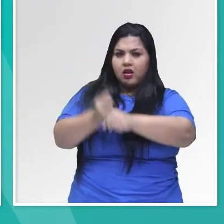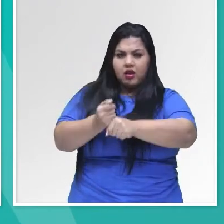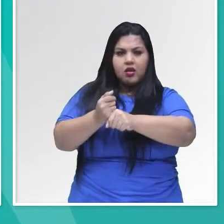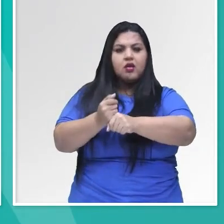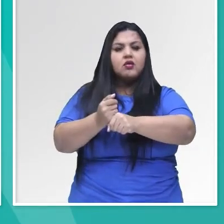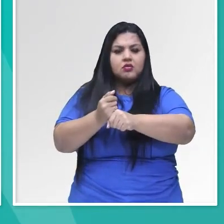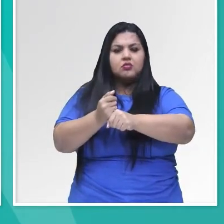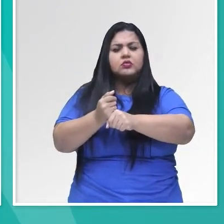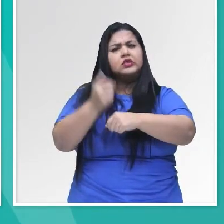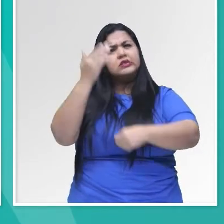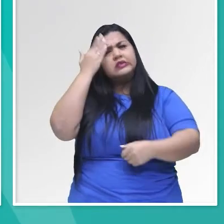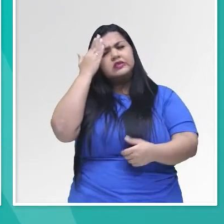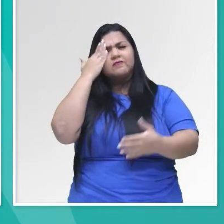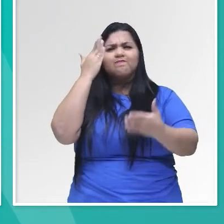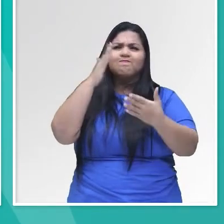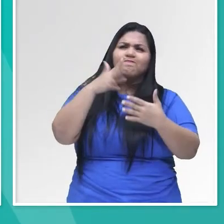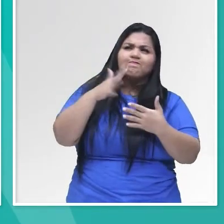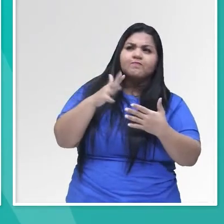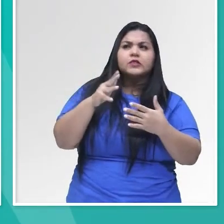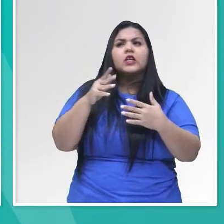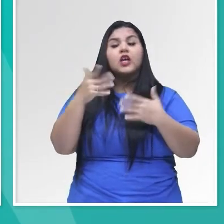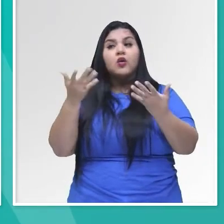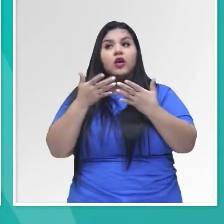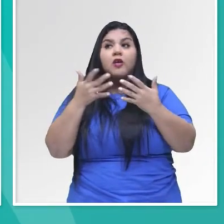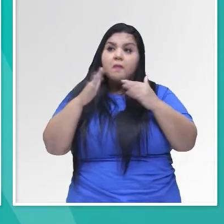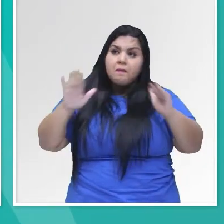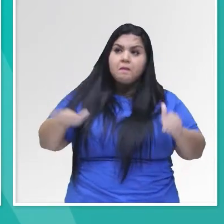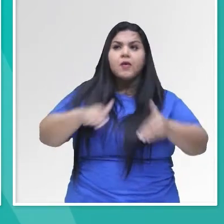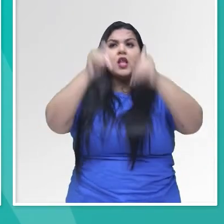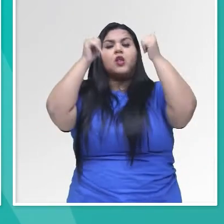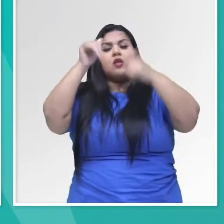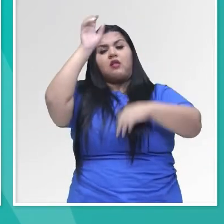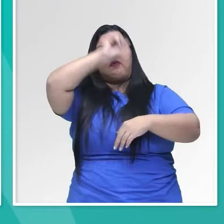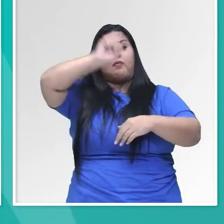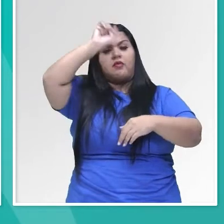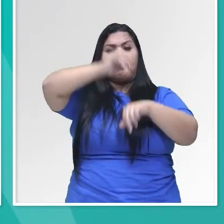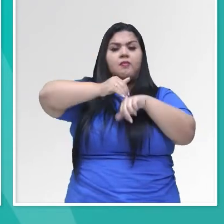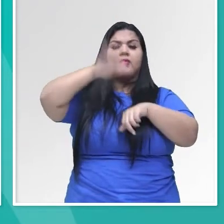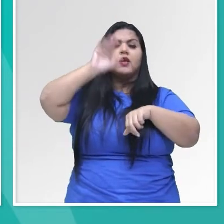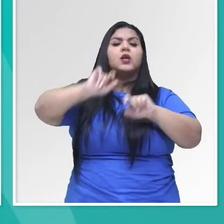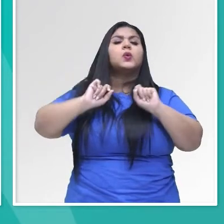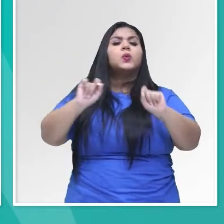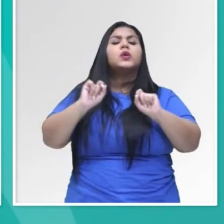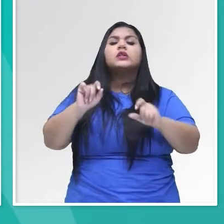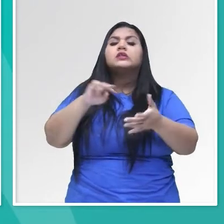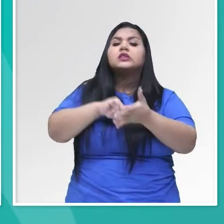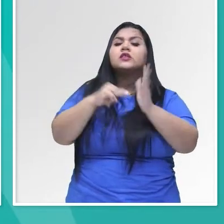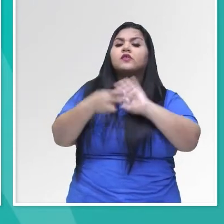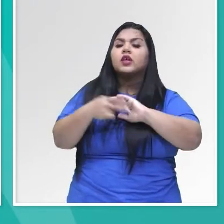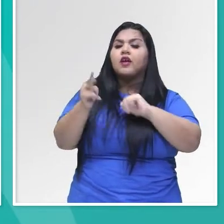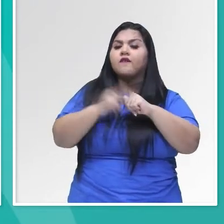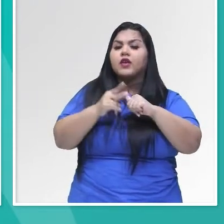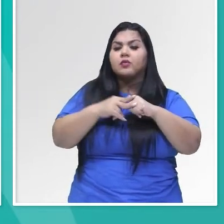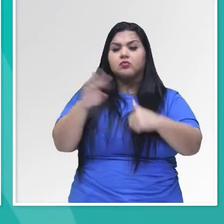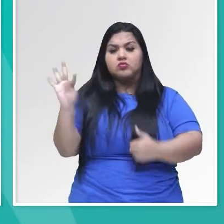coisa sobre isso, mas eu quero aperfeiçoar, eu quero aprender mais. O que você acha que é um verbo transitivo?